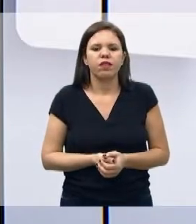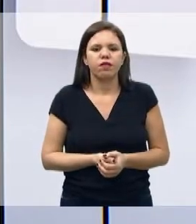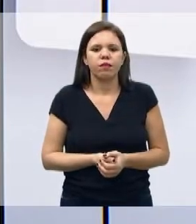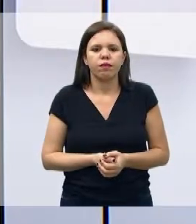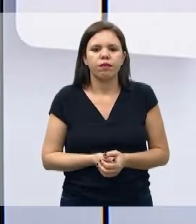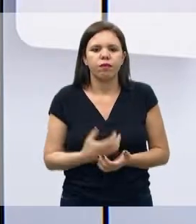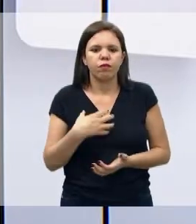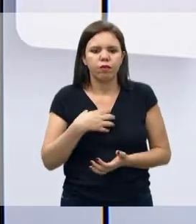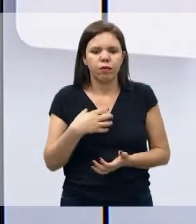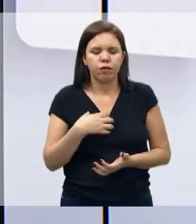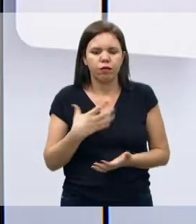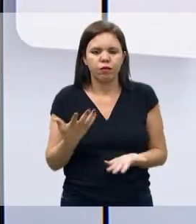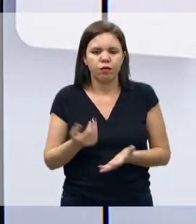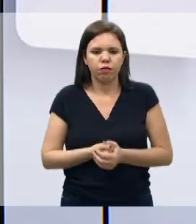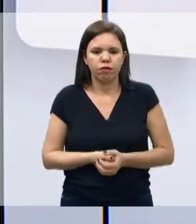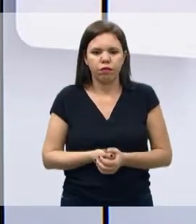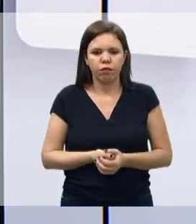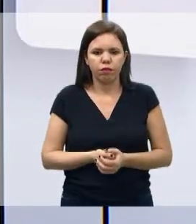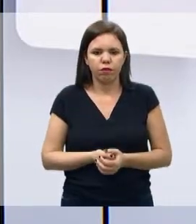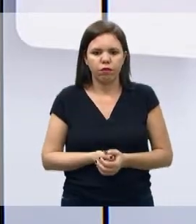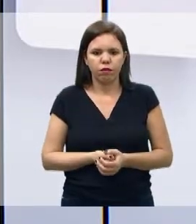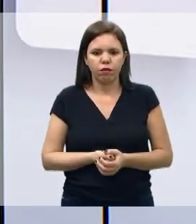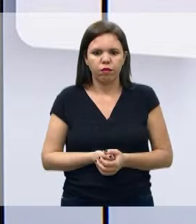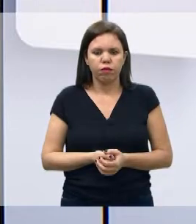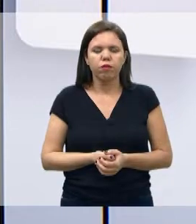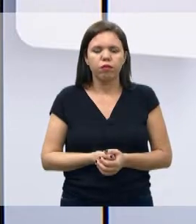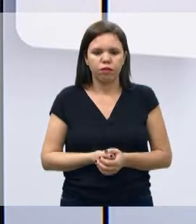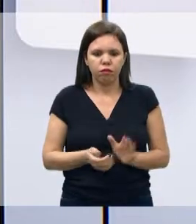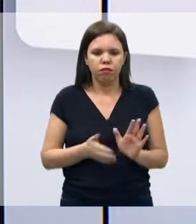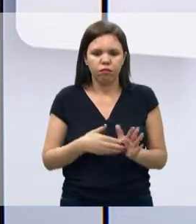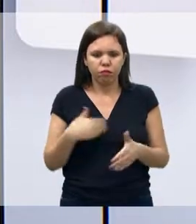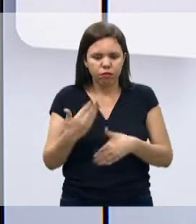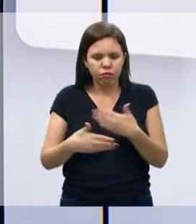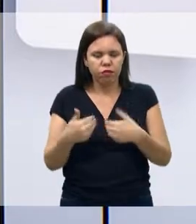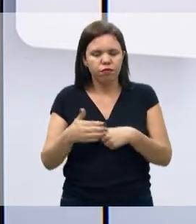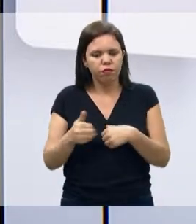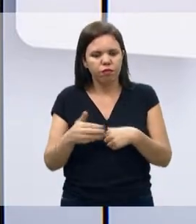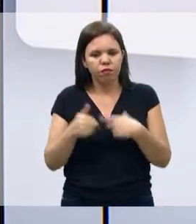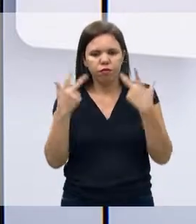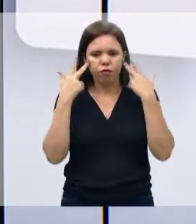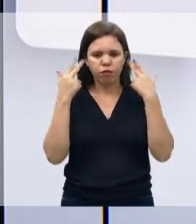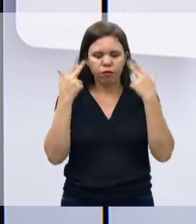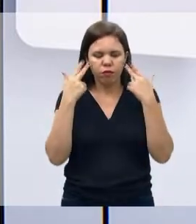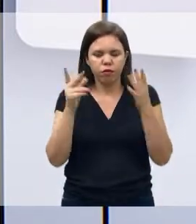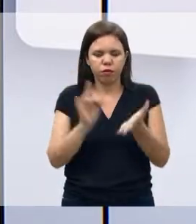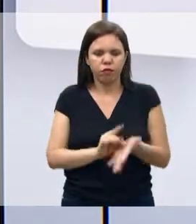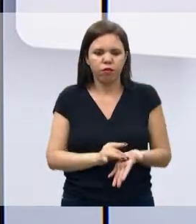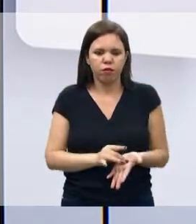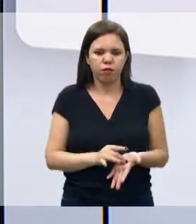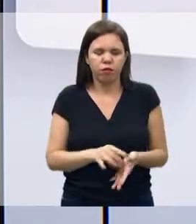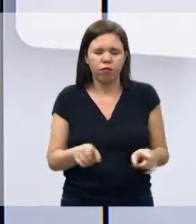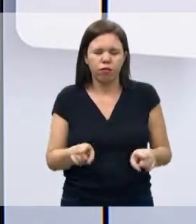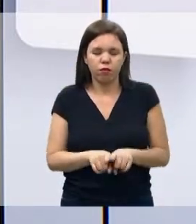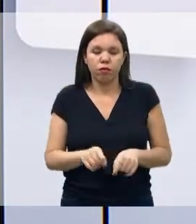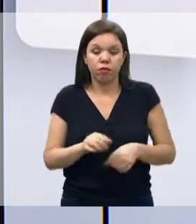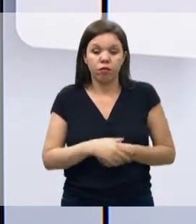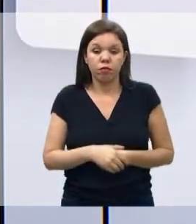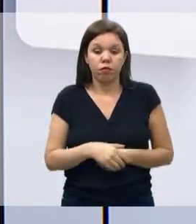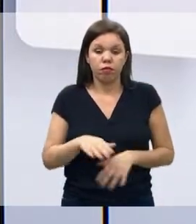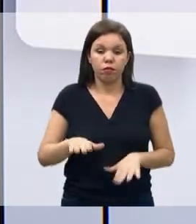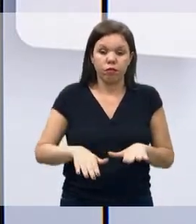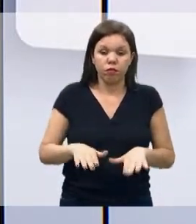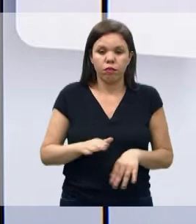de uma forma muito propositiva, carinhosa, afetiva, e até, né, às